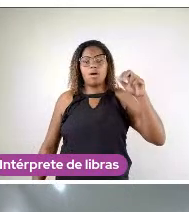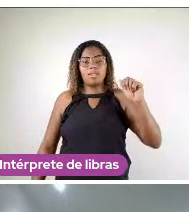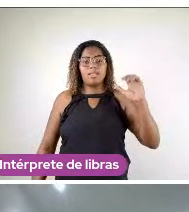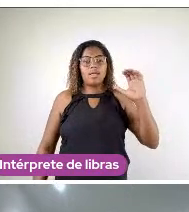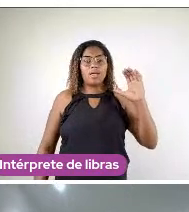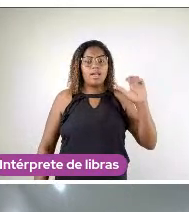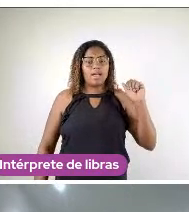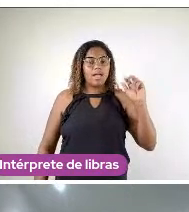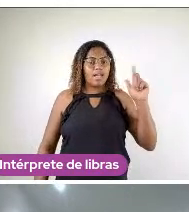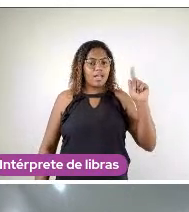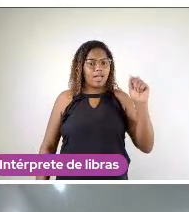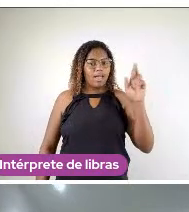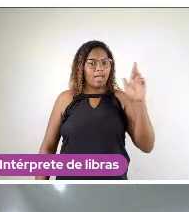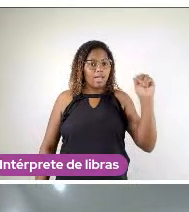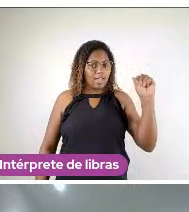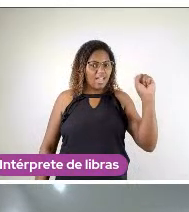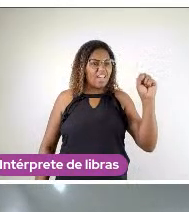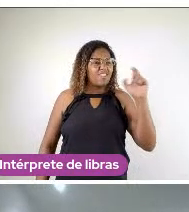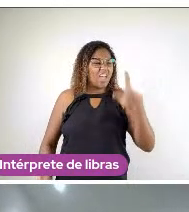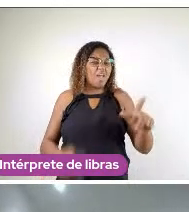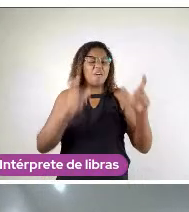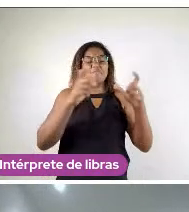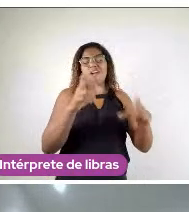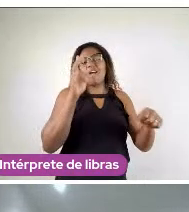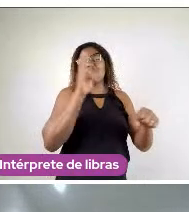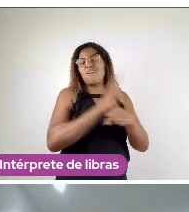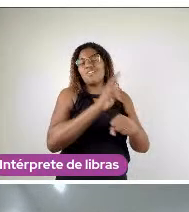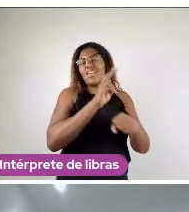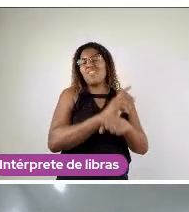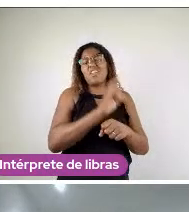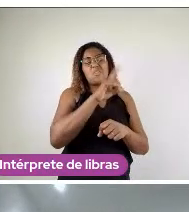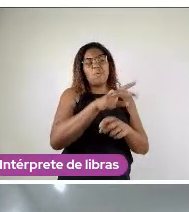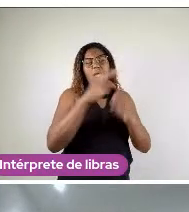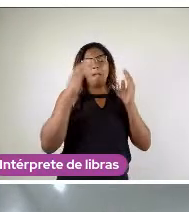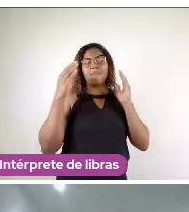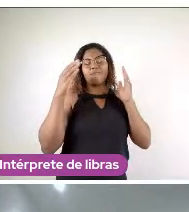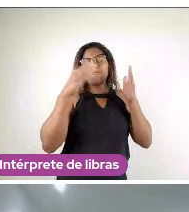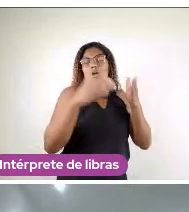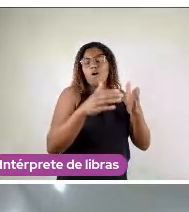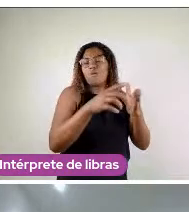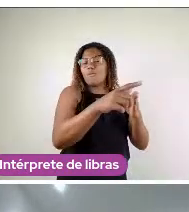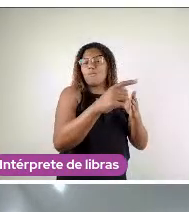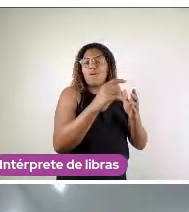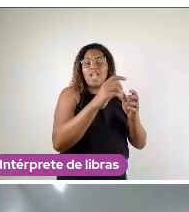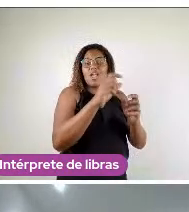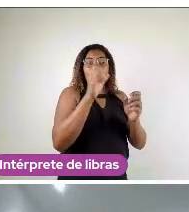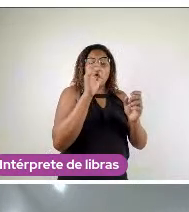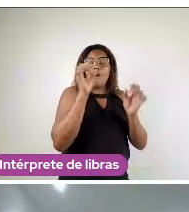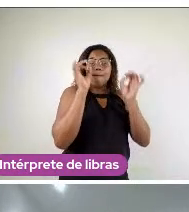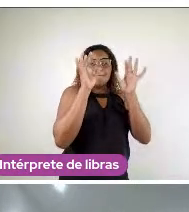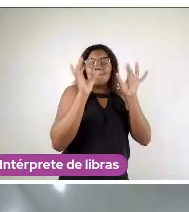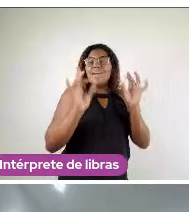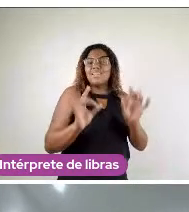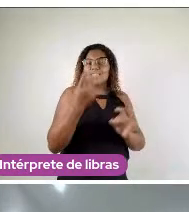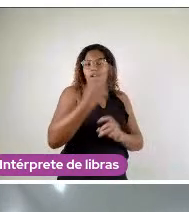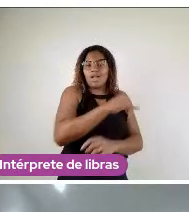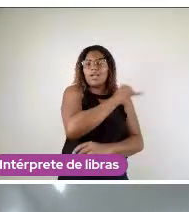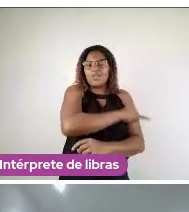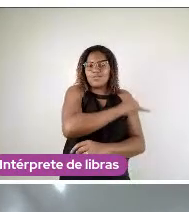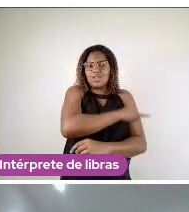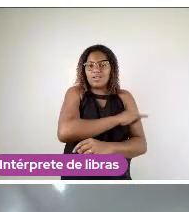marinha protegida, e que no caso é a única área exclusivamente marinha aqui do Rio de Janeiro, e que a gente precisa